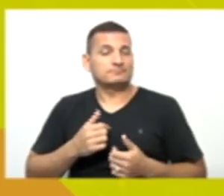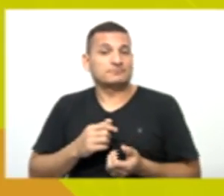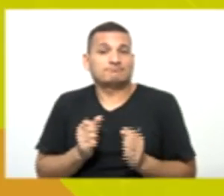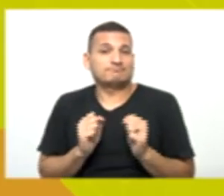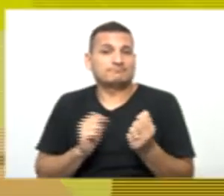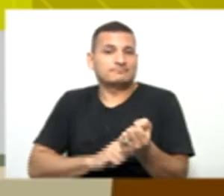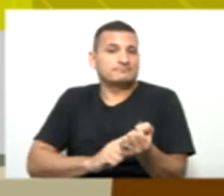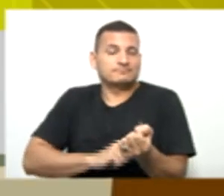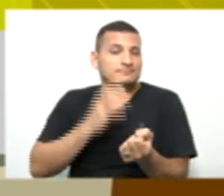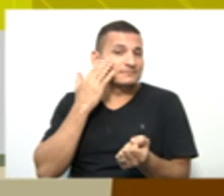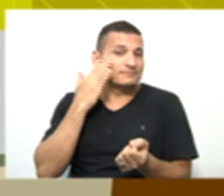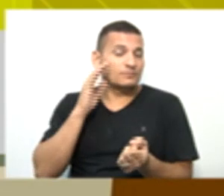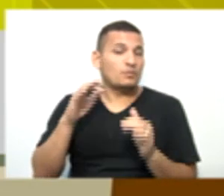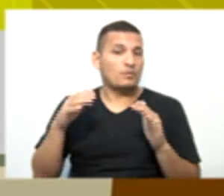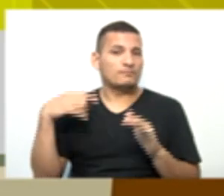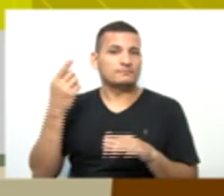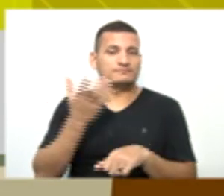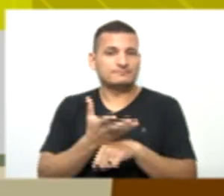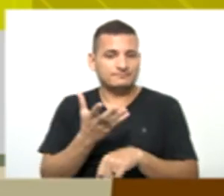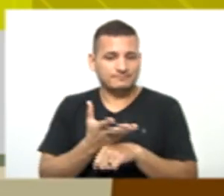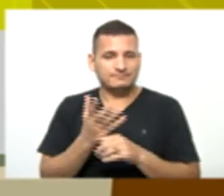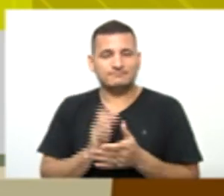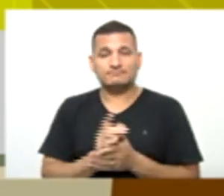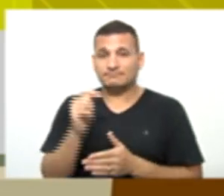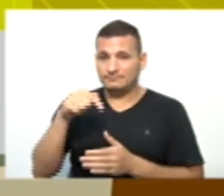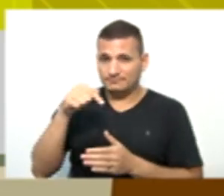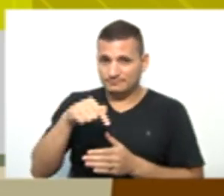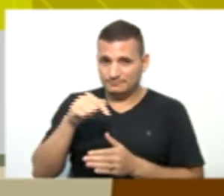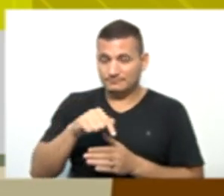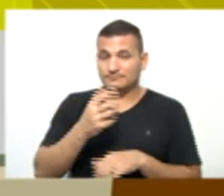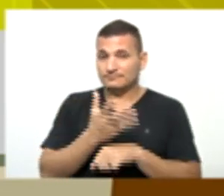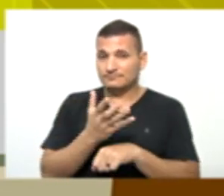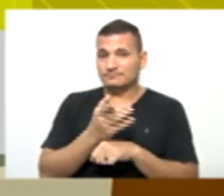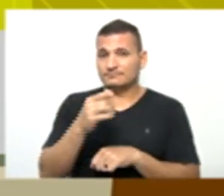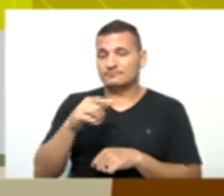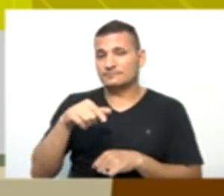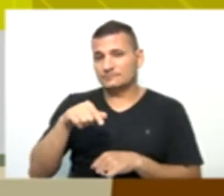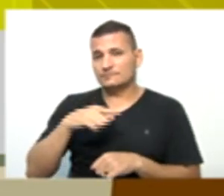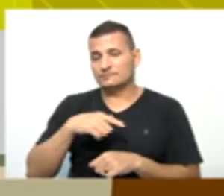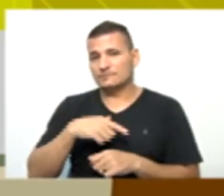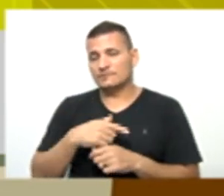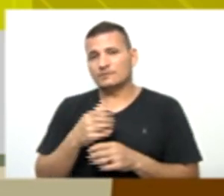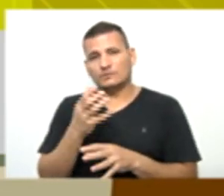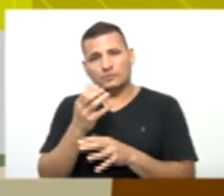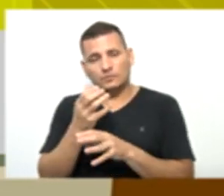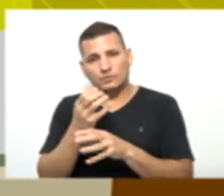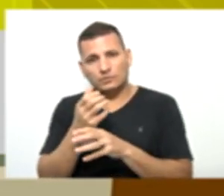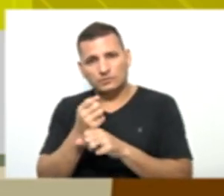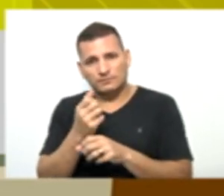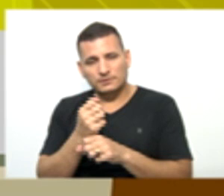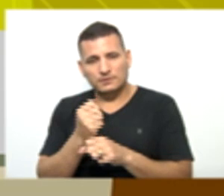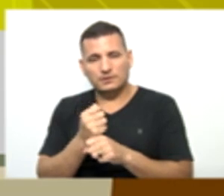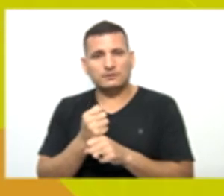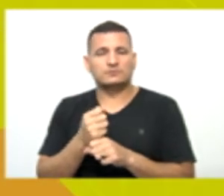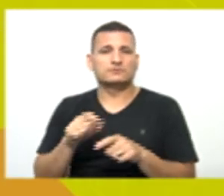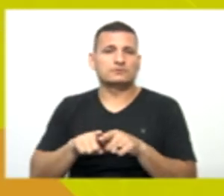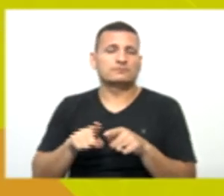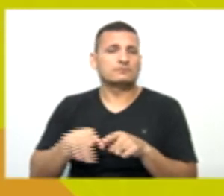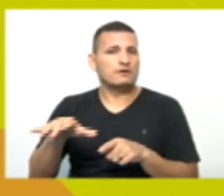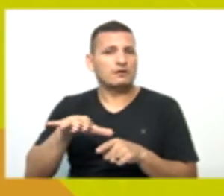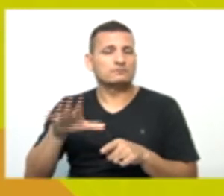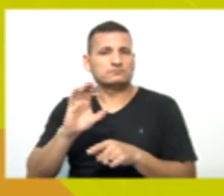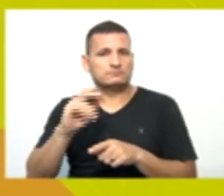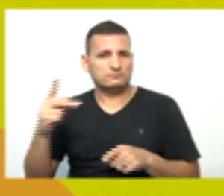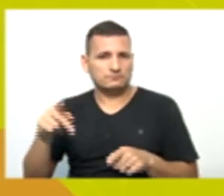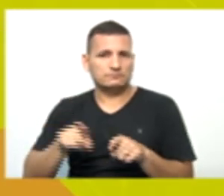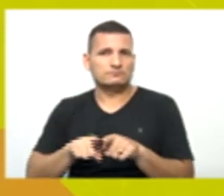próxima disciplina. Nesse módulo ainda teremos contabilidade de empresas cooperativas 1 e ramos do cooperativismo. Ah, deve